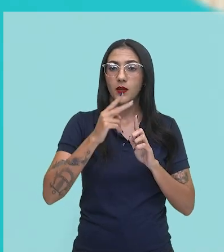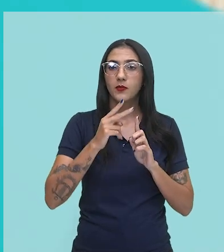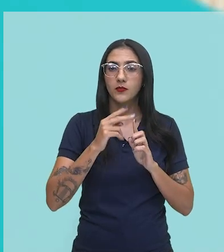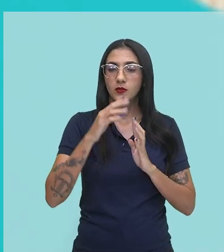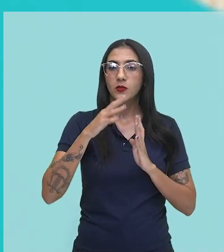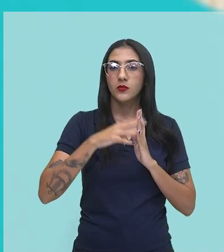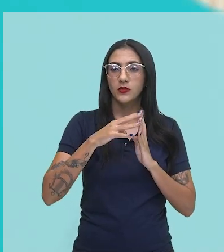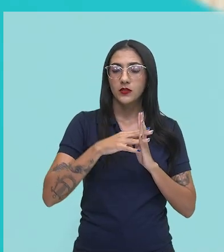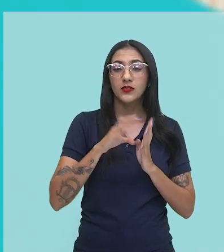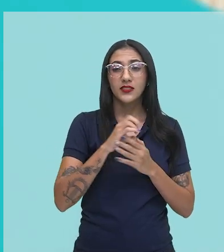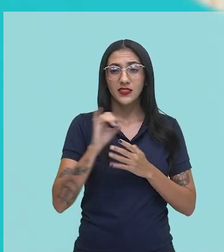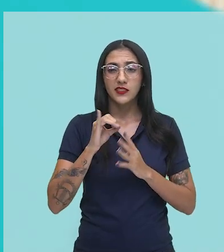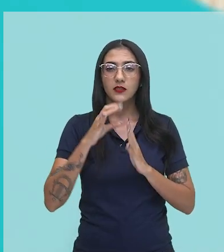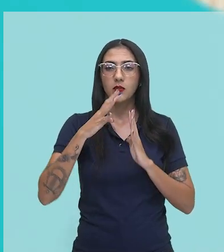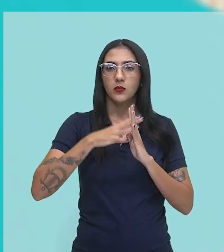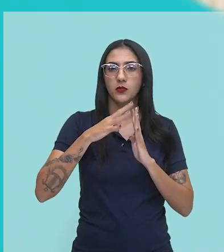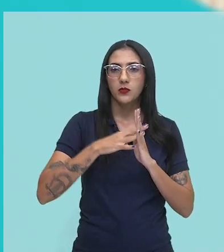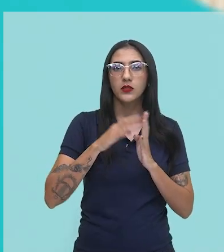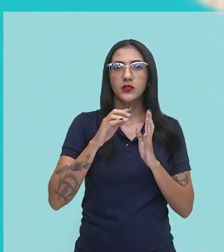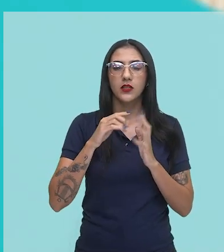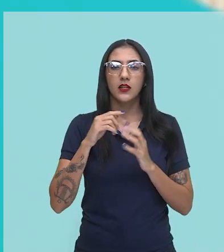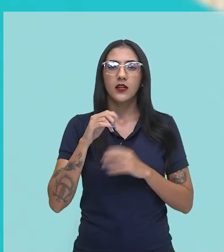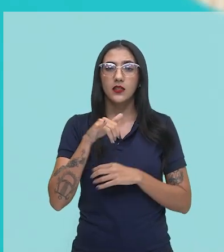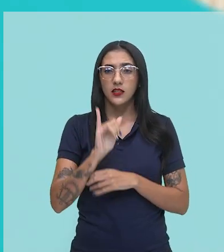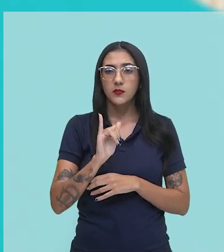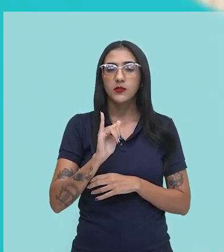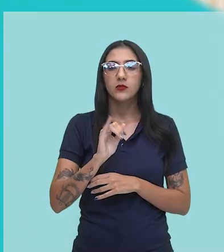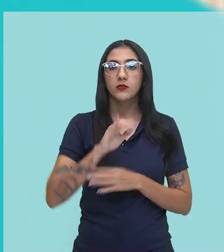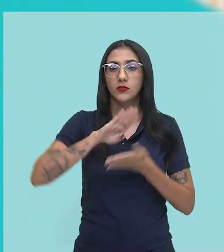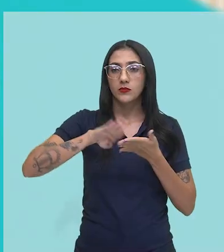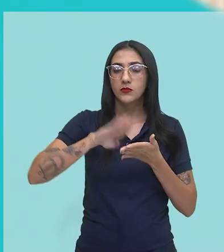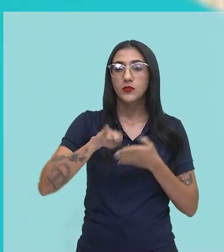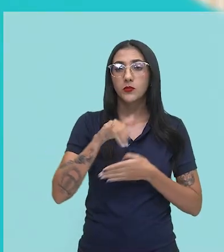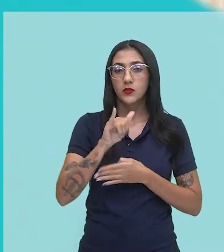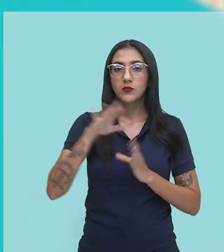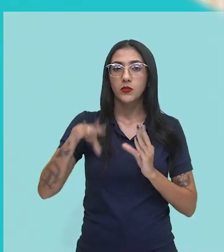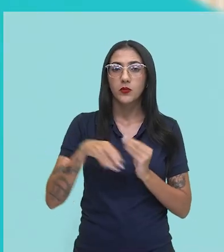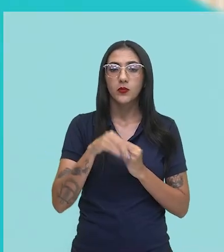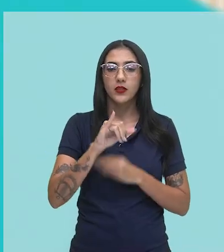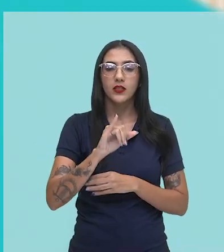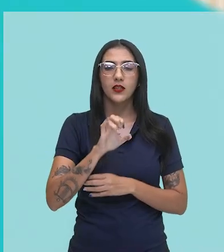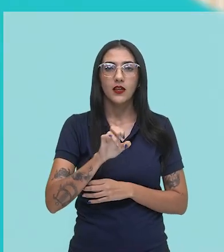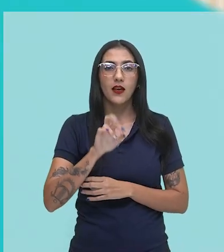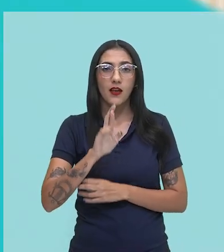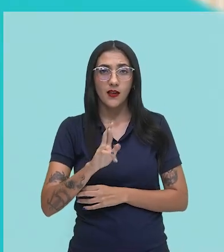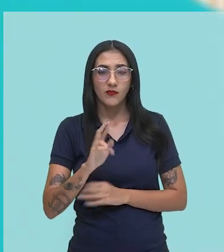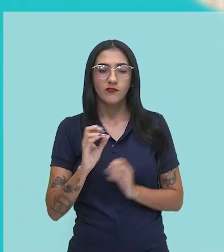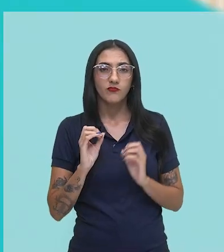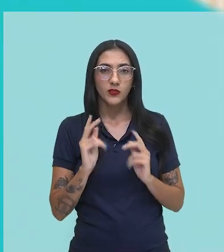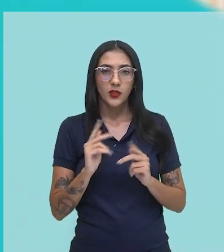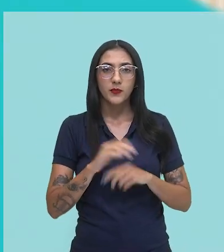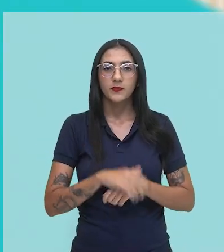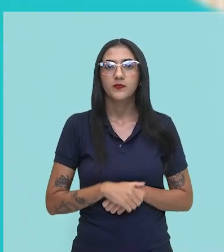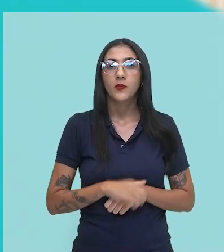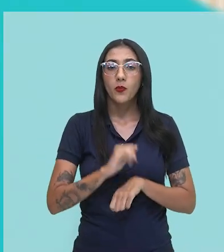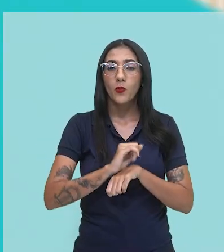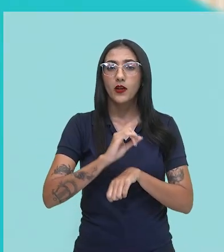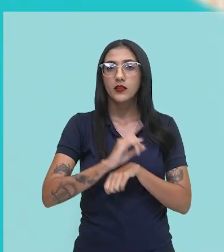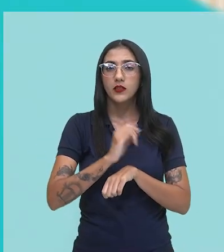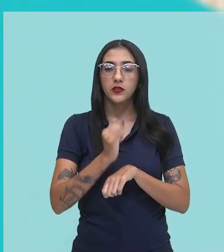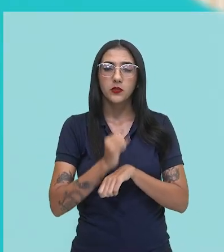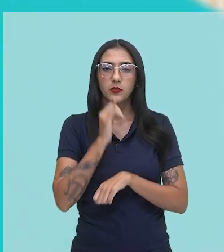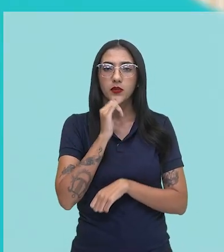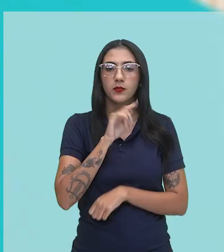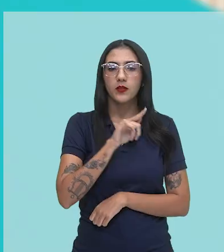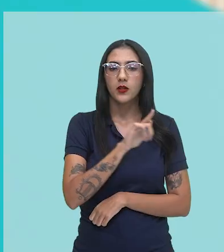Terminou em consoante Y, retira o Y, acrescenta o IER, ok? Já os adjetivos